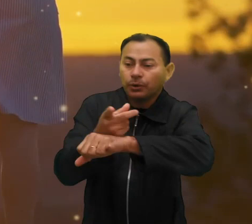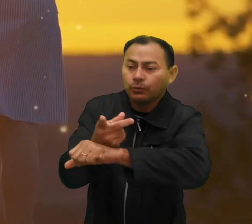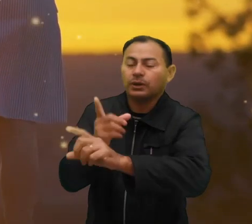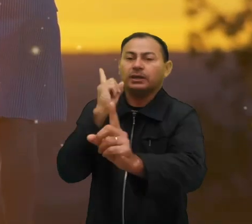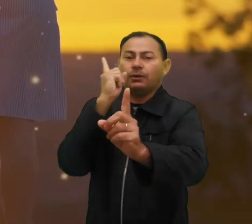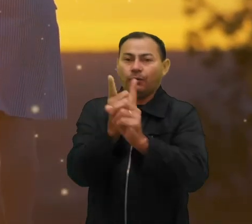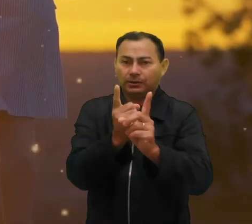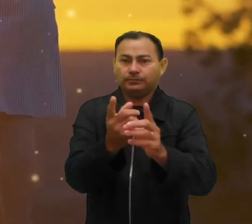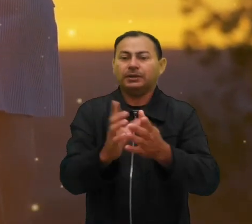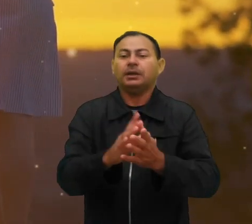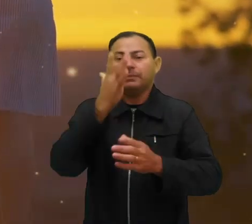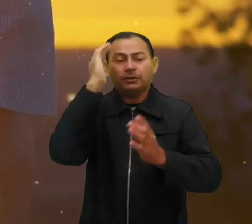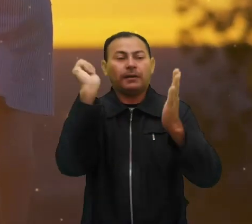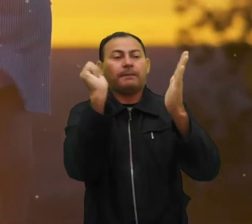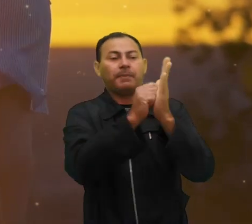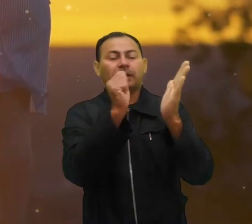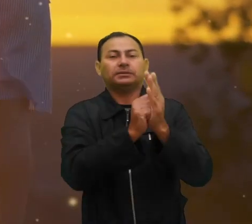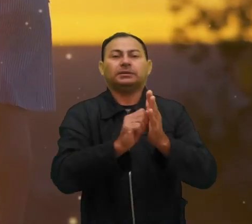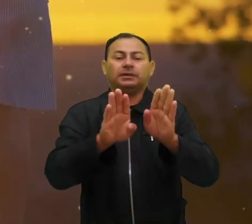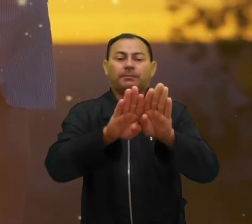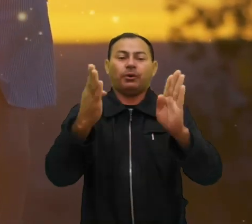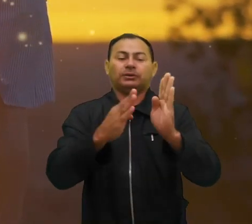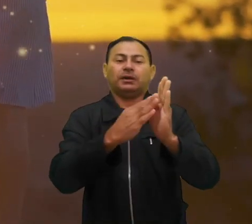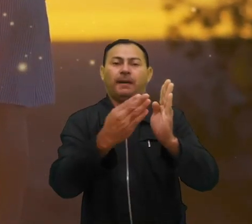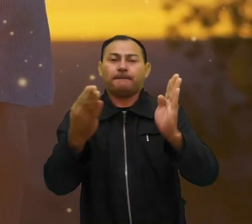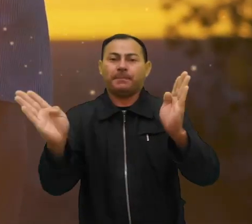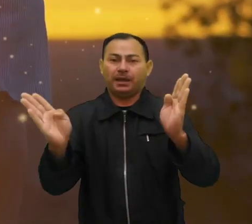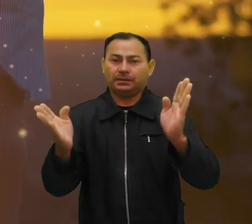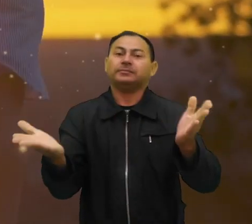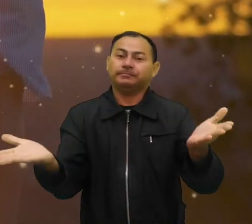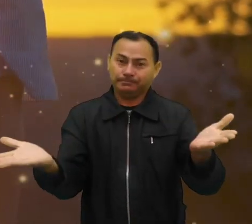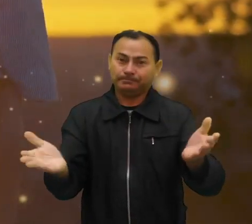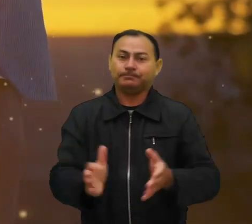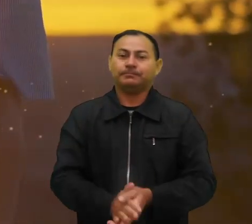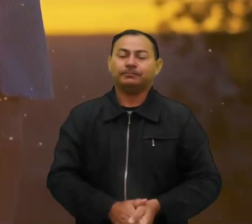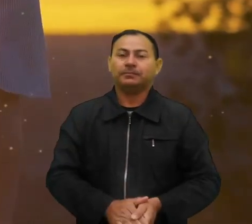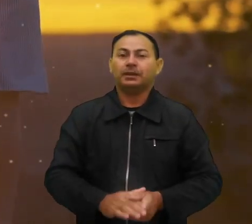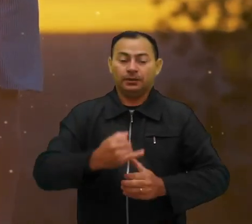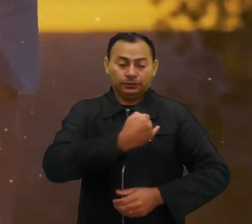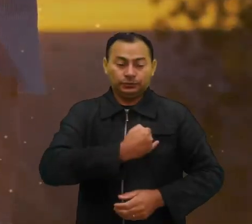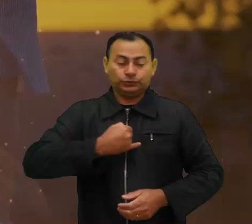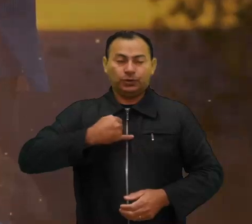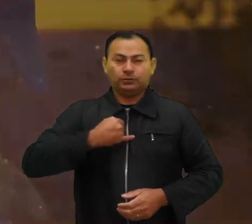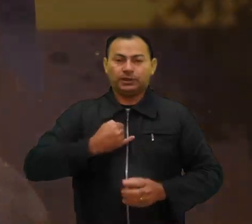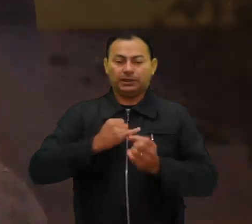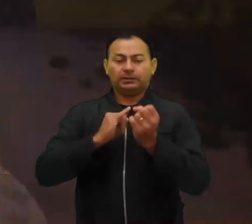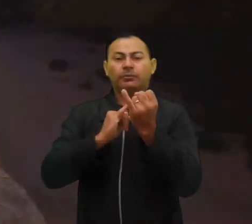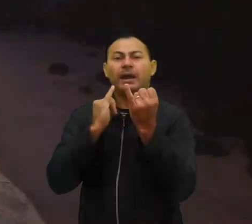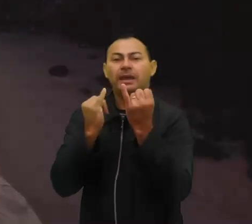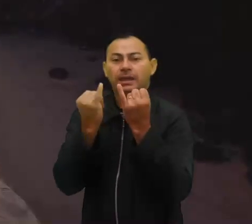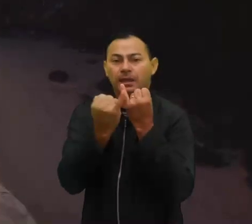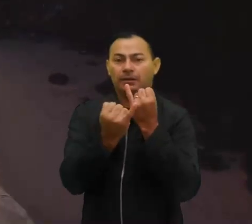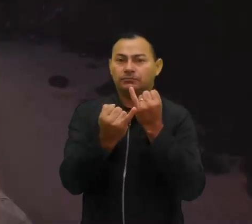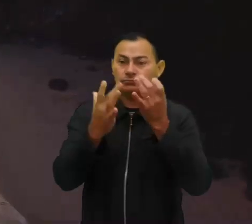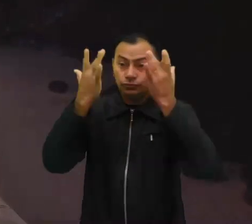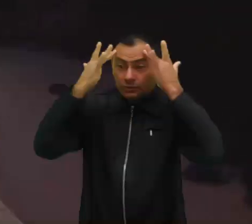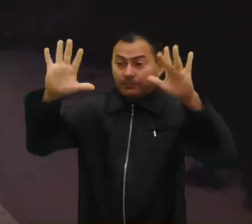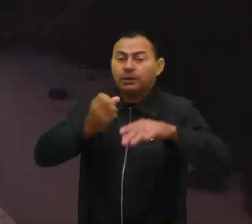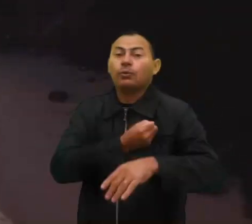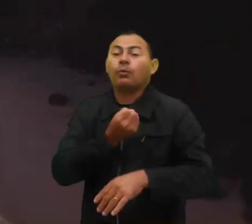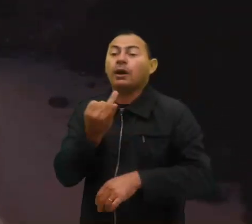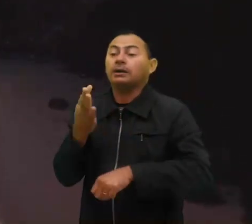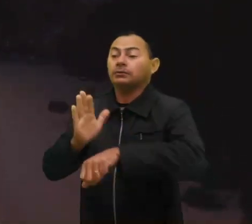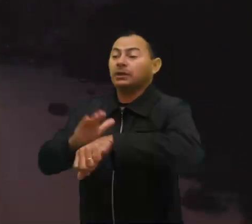busca encontra, e aquele que bate, a porta será aberta. João estava numa ilha. Não sabemos por